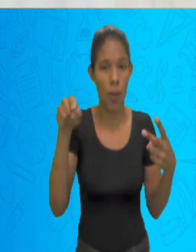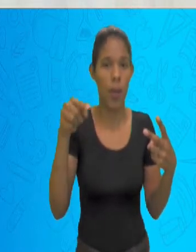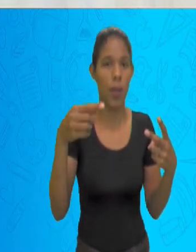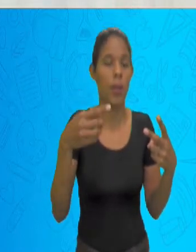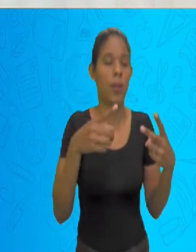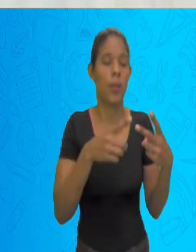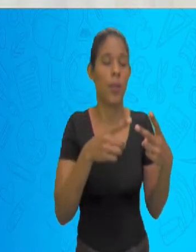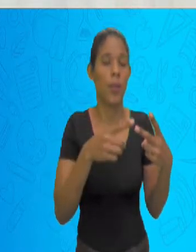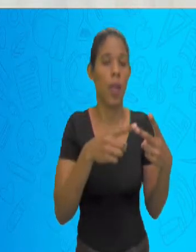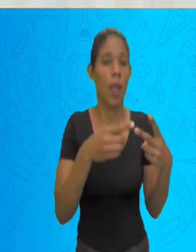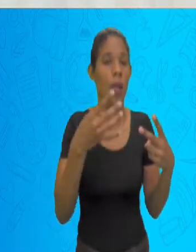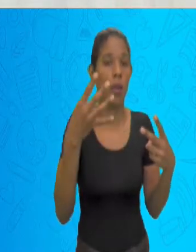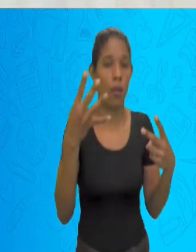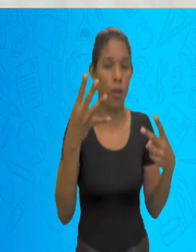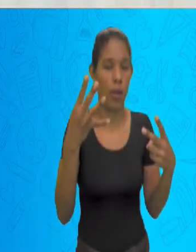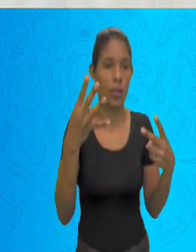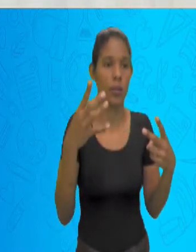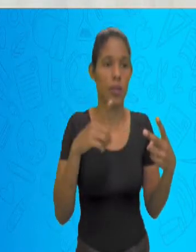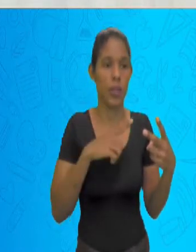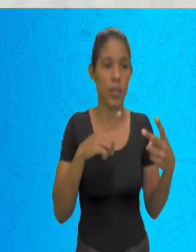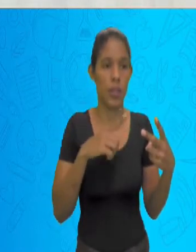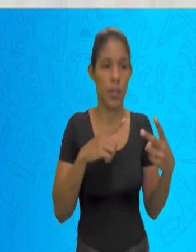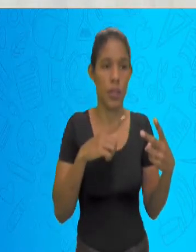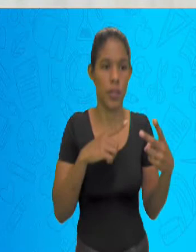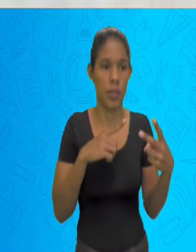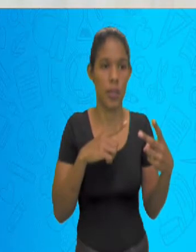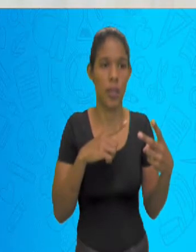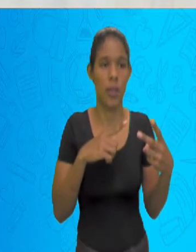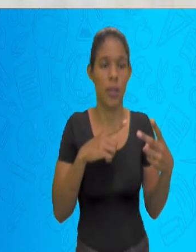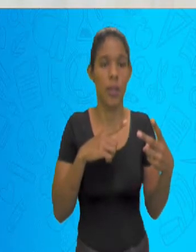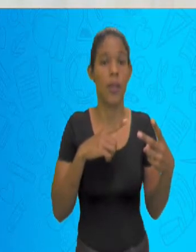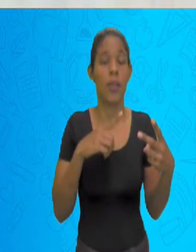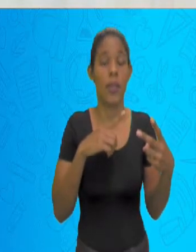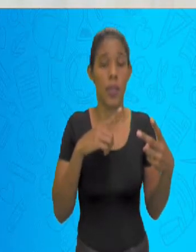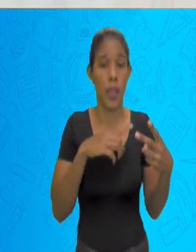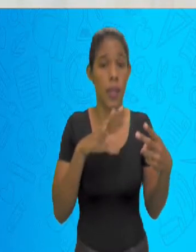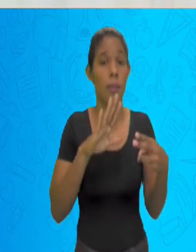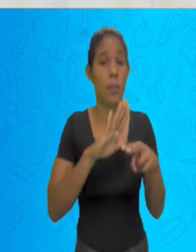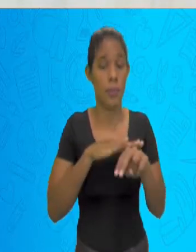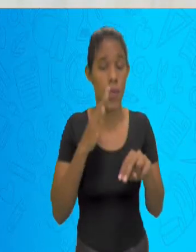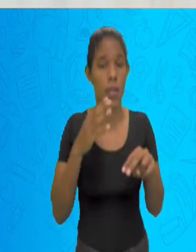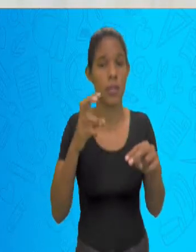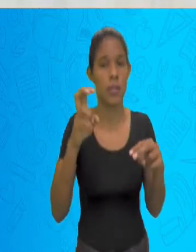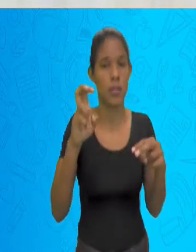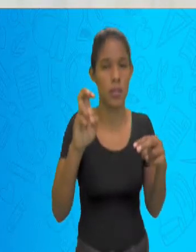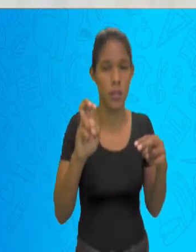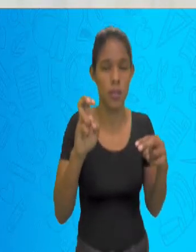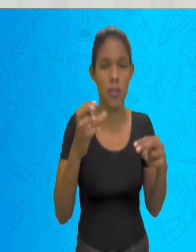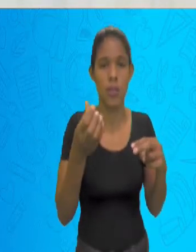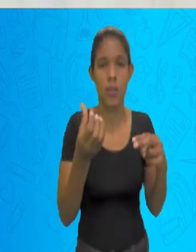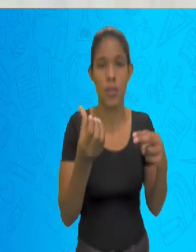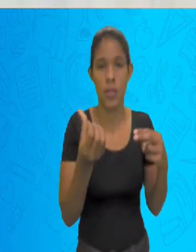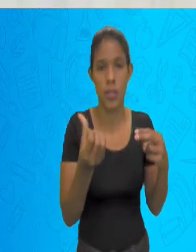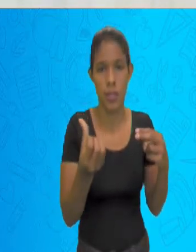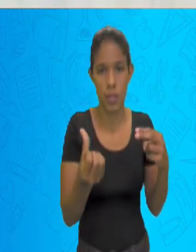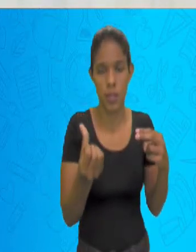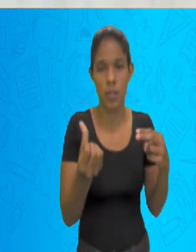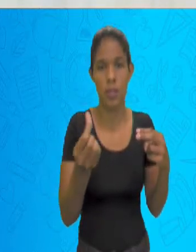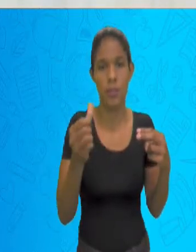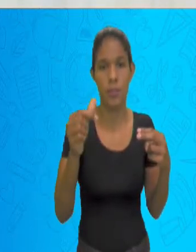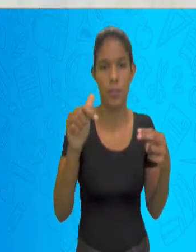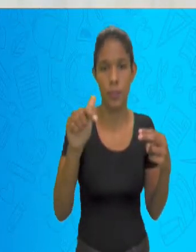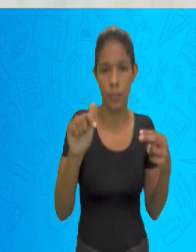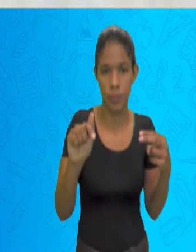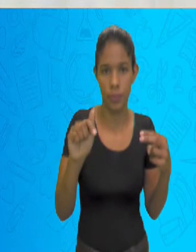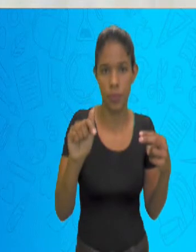aqui, 4, 5, porque essas duas faces se encontram aqui, 6,